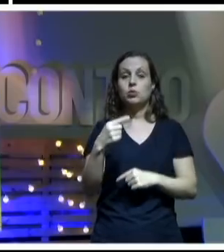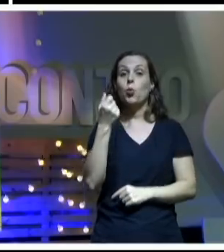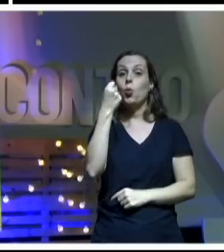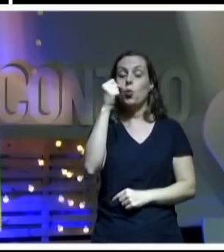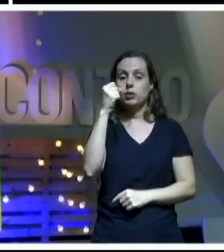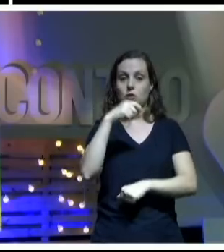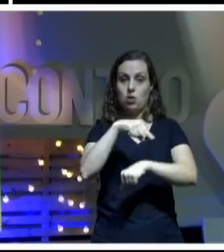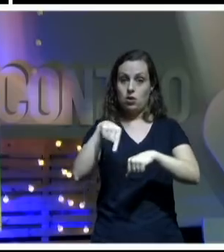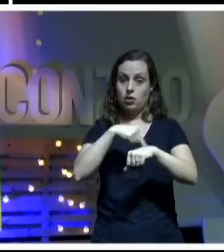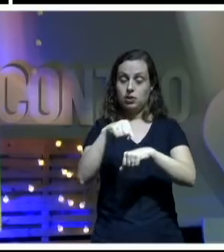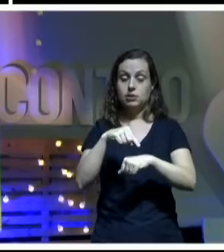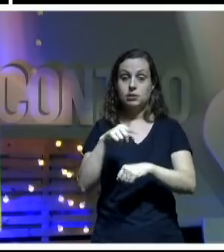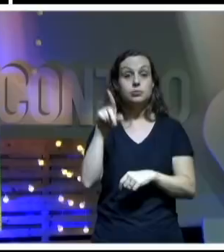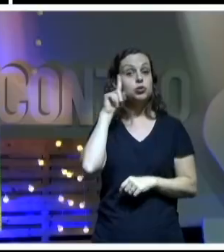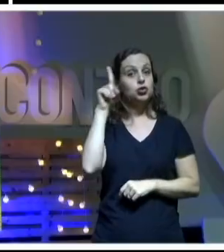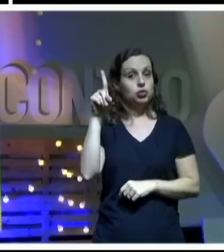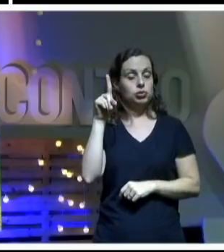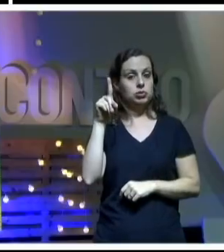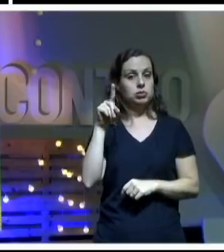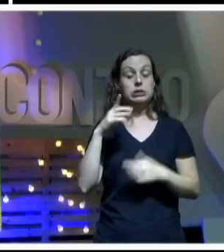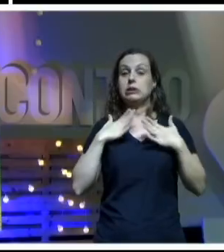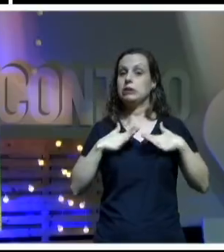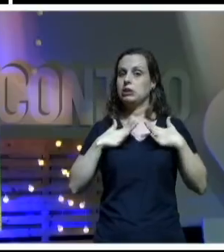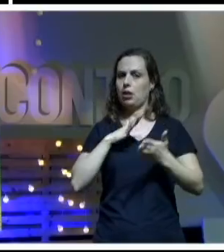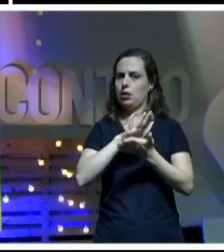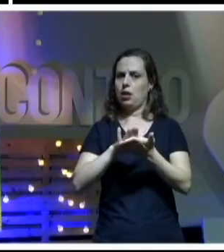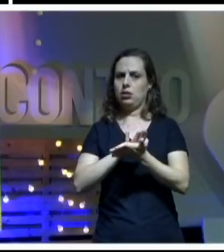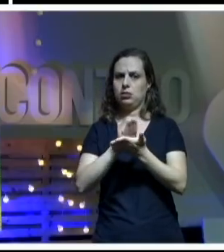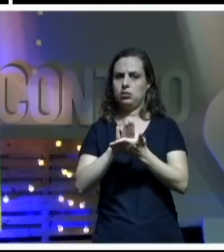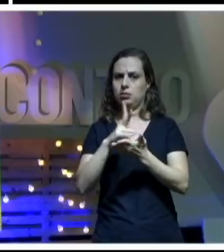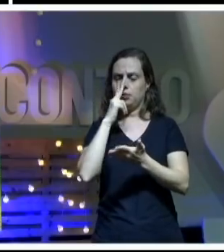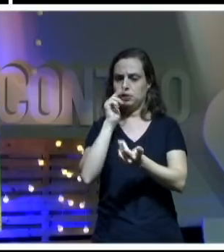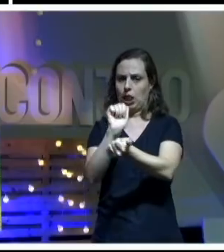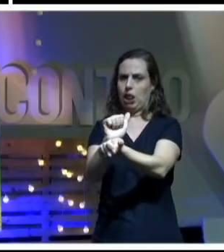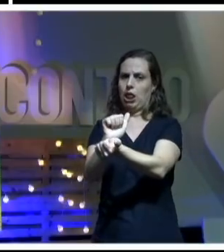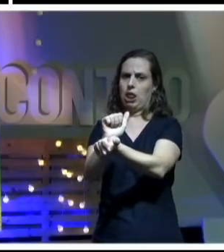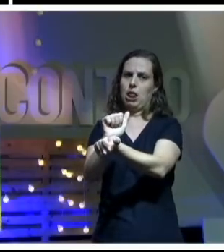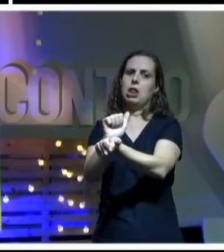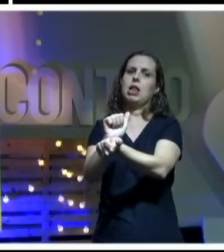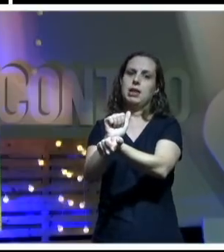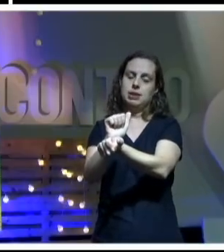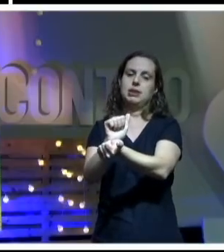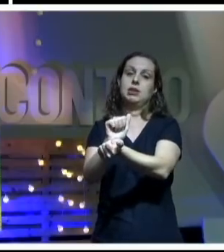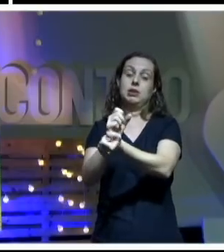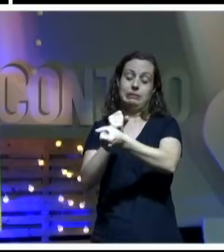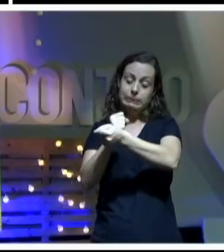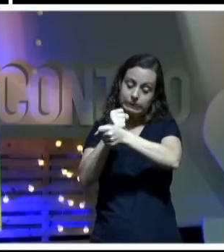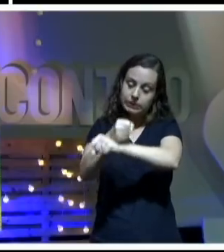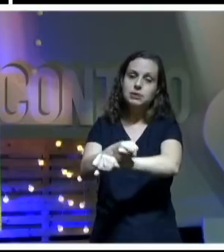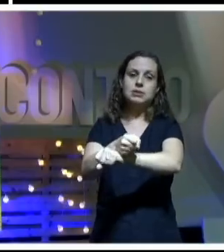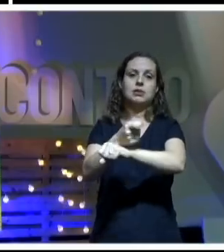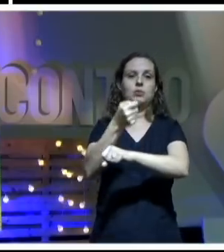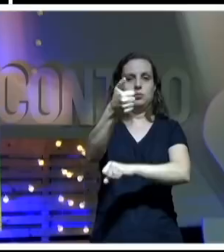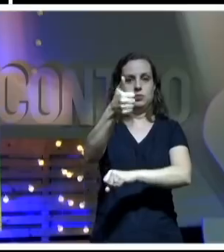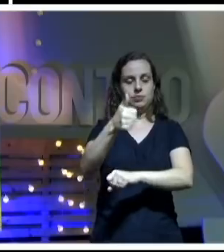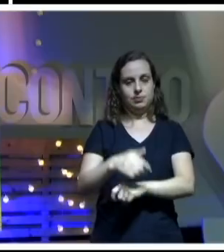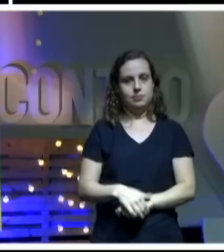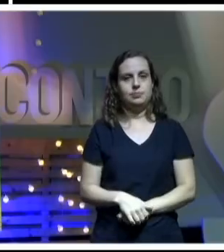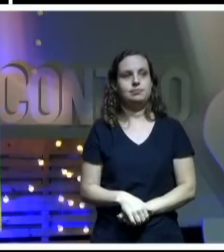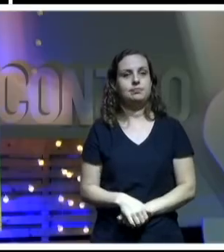horas por dia sem descansar nenhum dia análoga ao trabalho escravo estão rindo